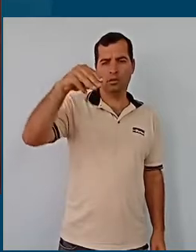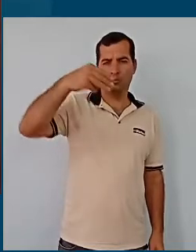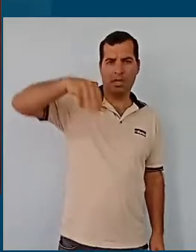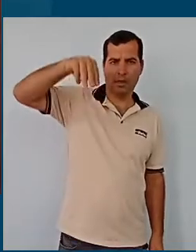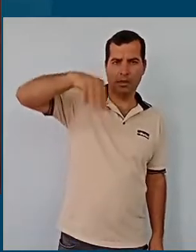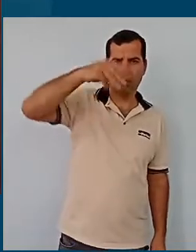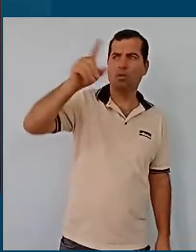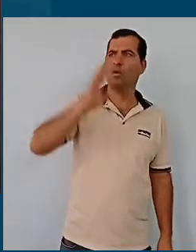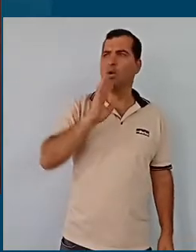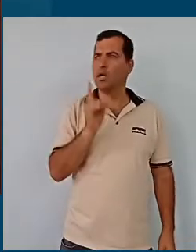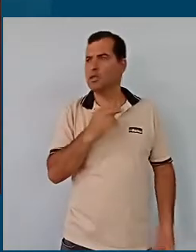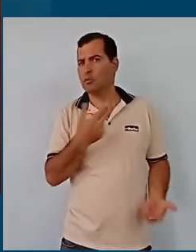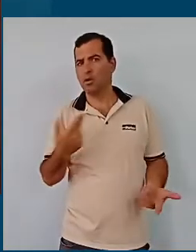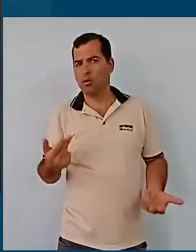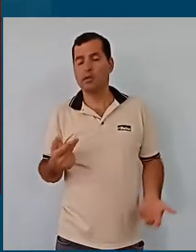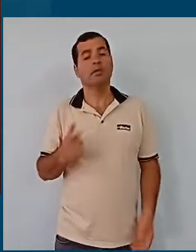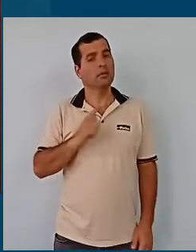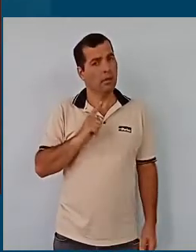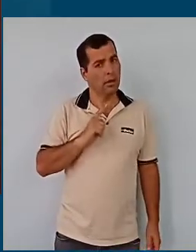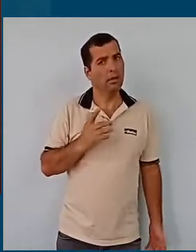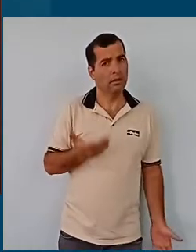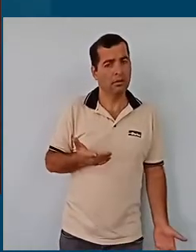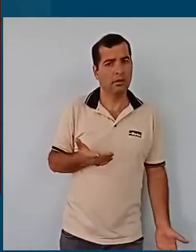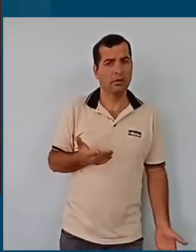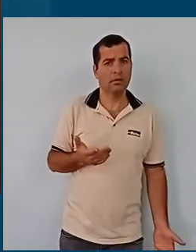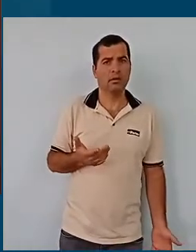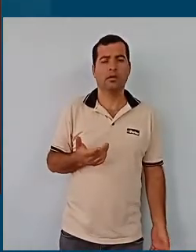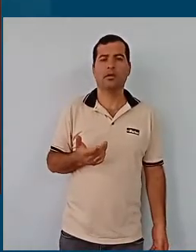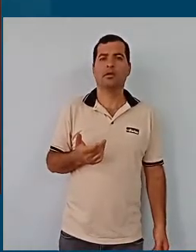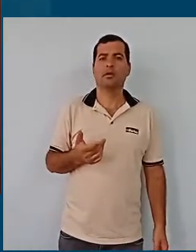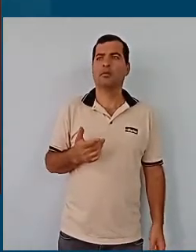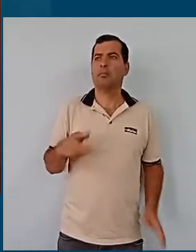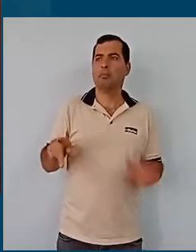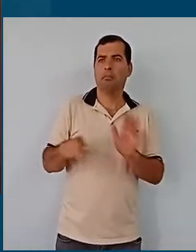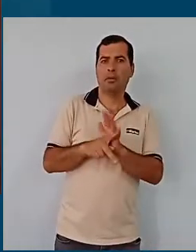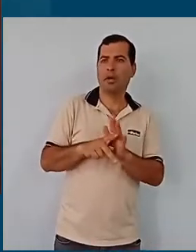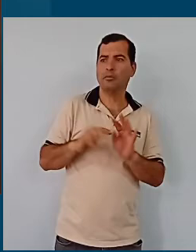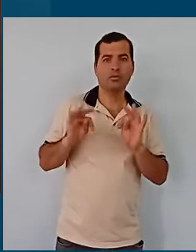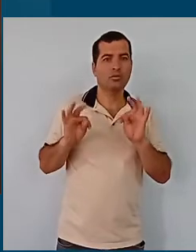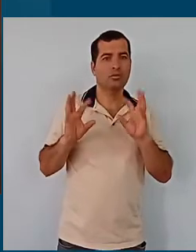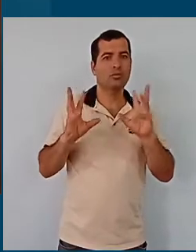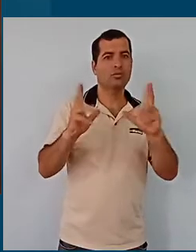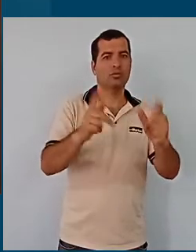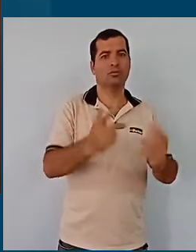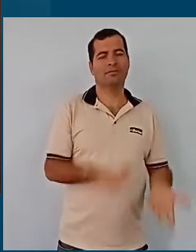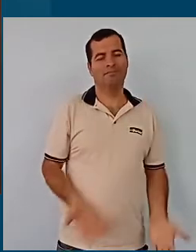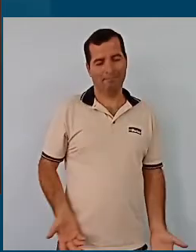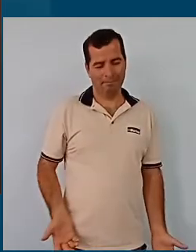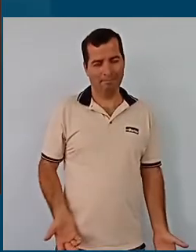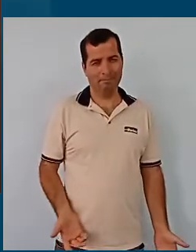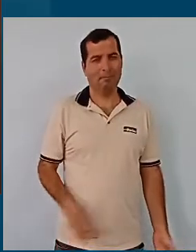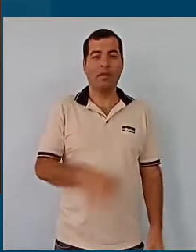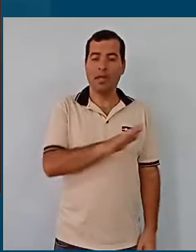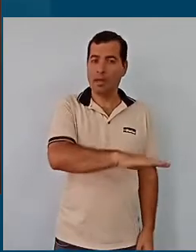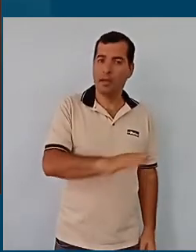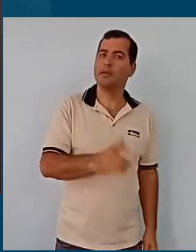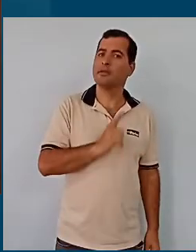O conjunto da produção cultural que não é de ninguém, é de todo mundo, né? E que as crianças